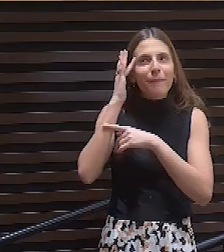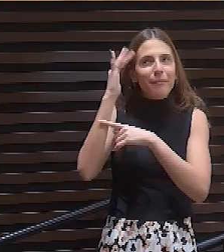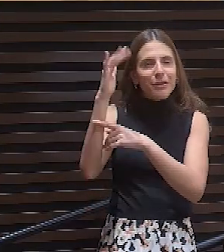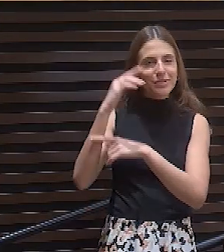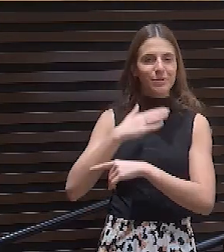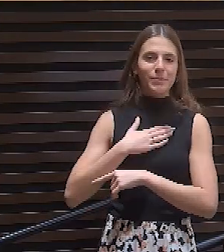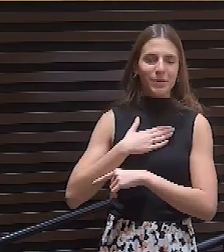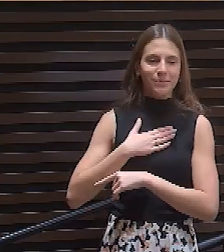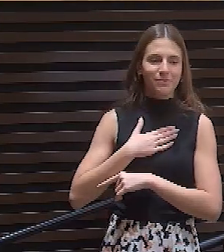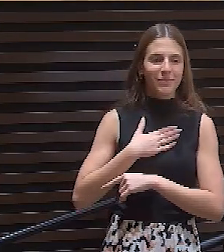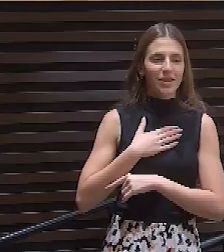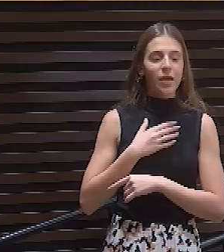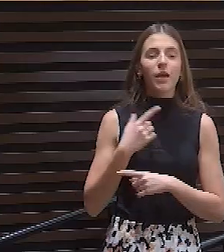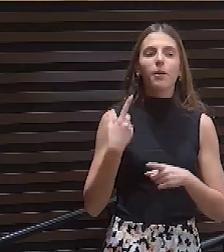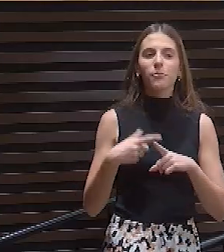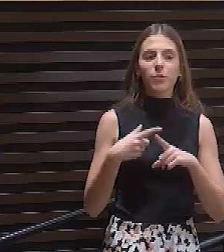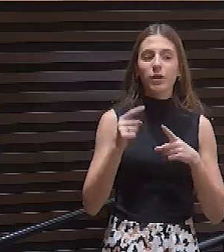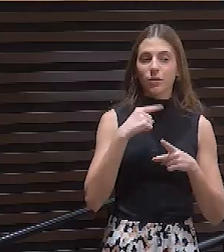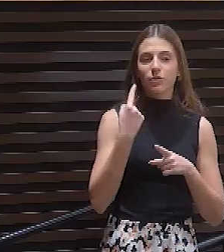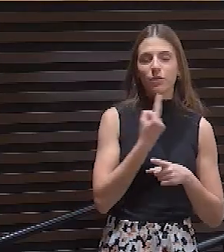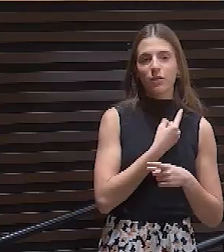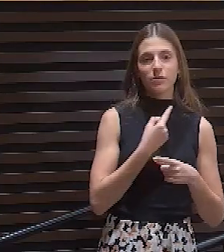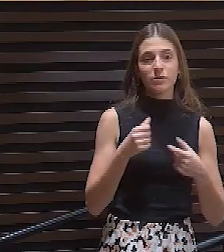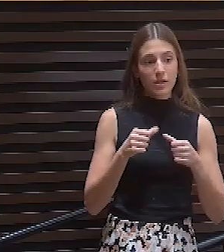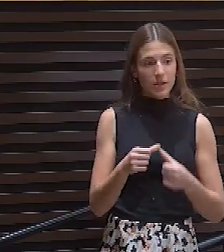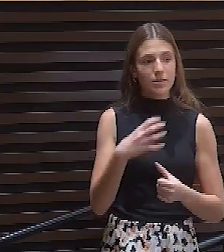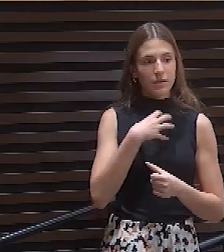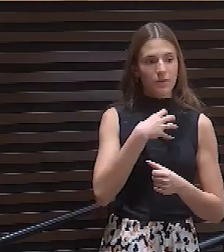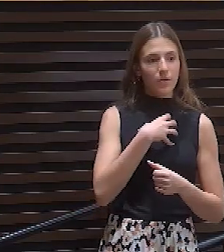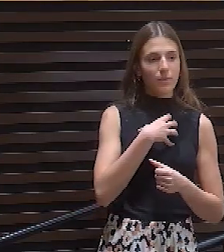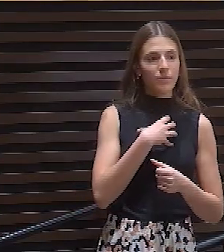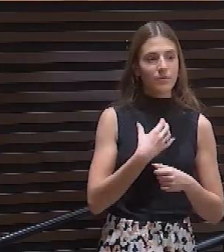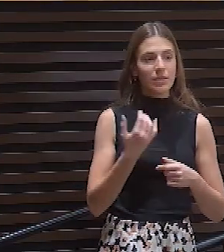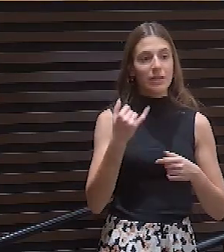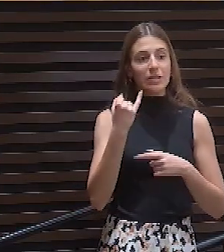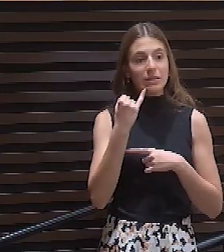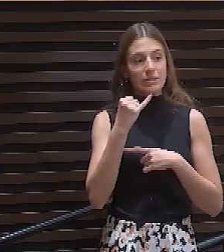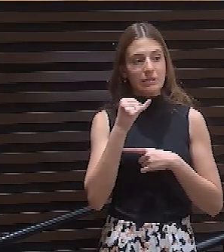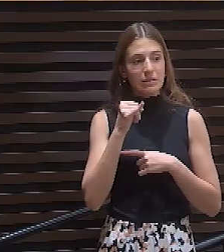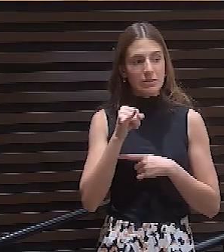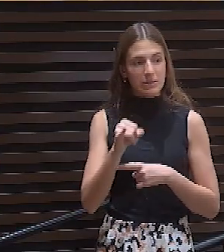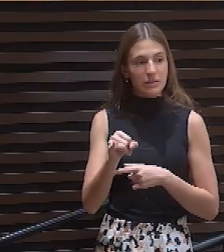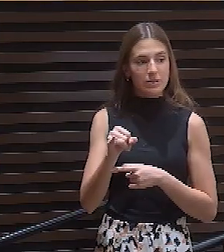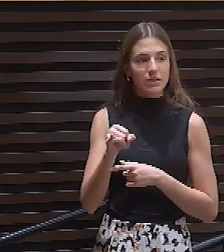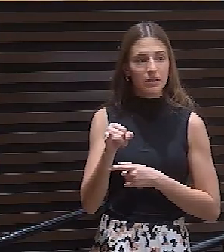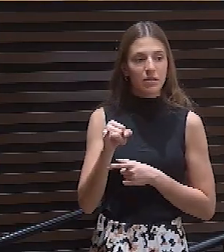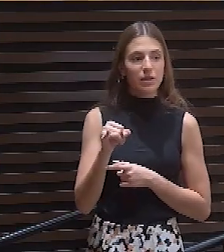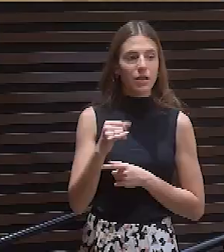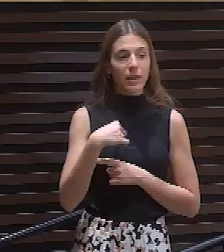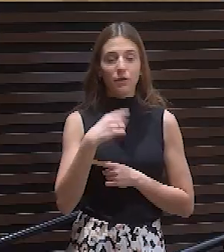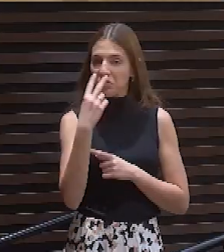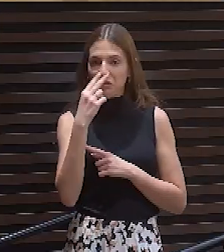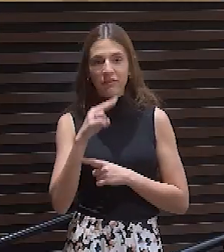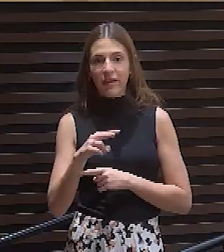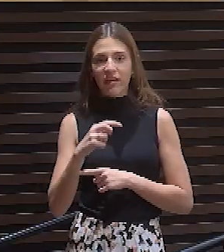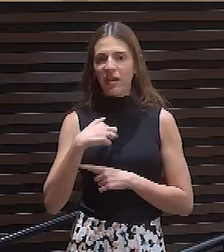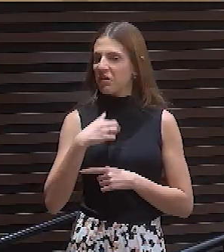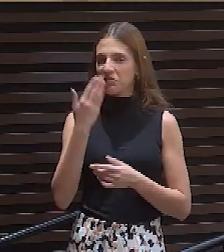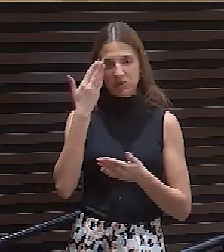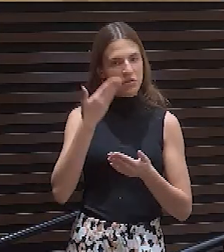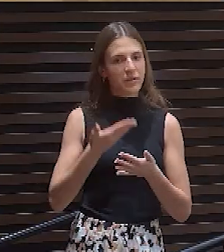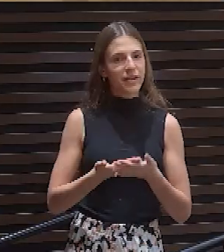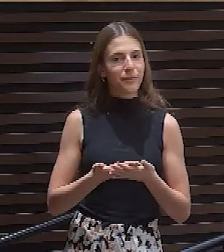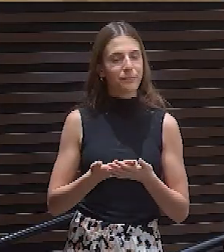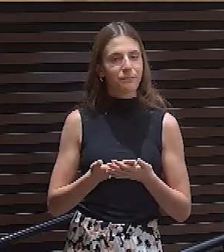Porque nós somos assim. Se eu não vir, de modo nem eu crerei. Mas